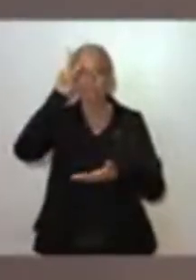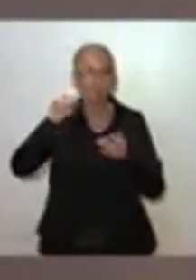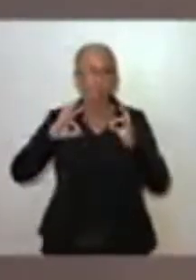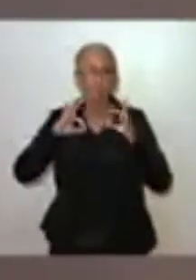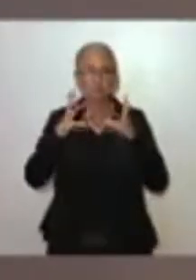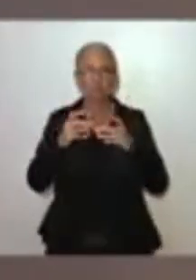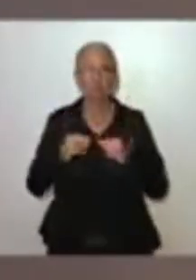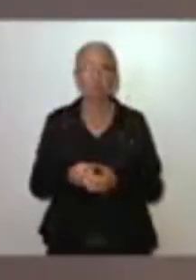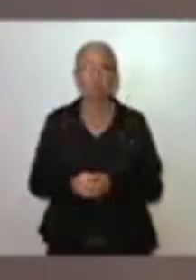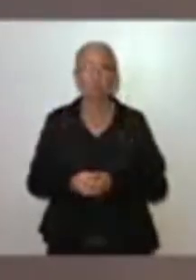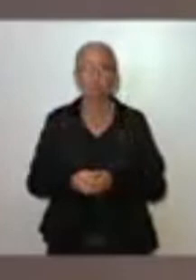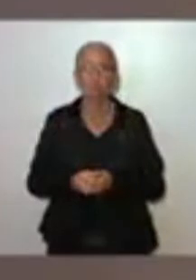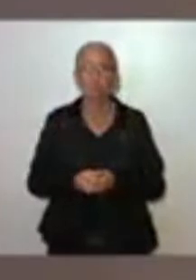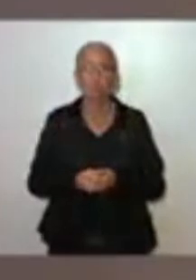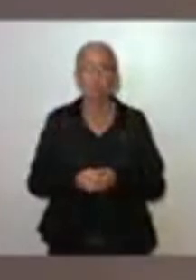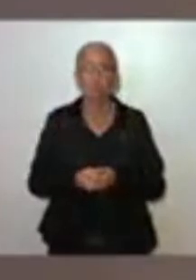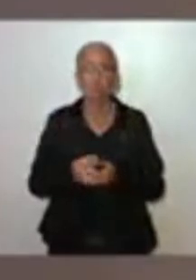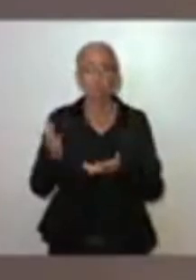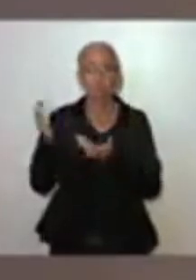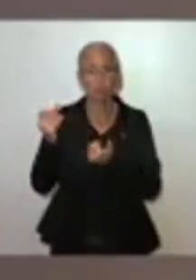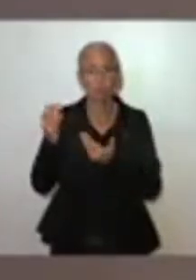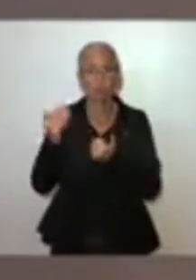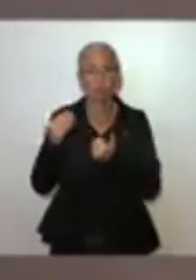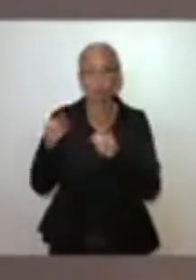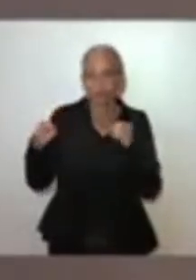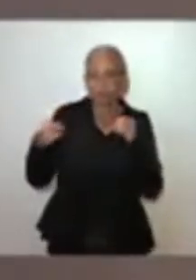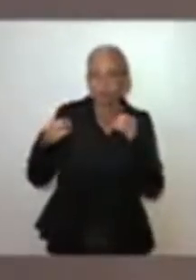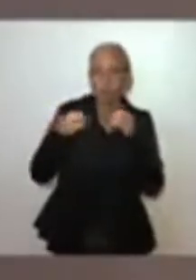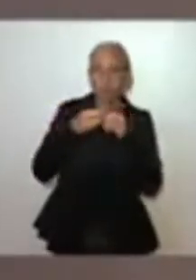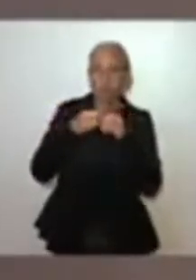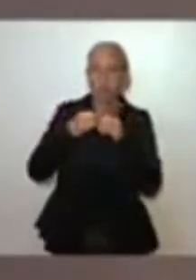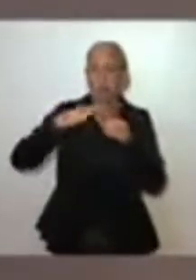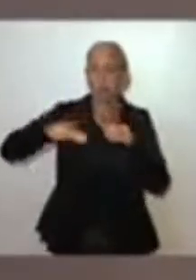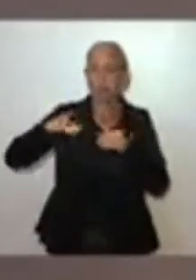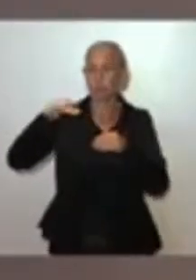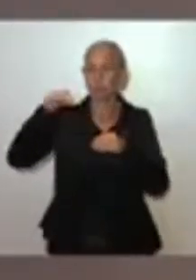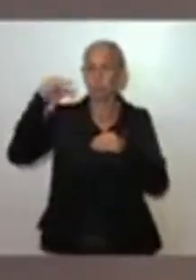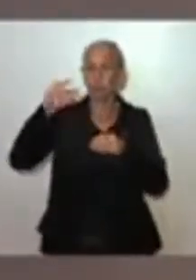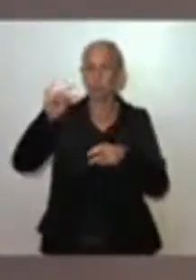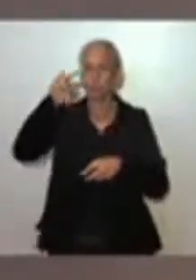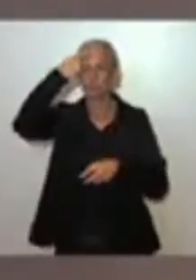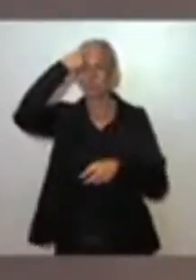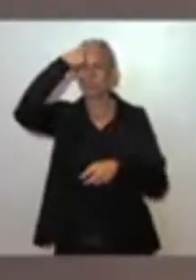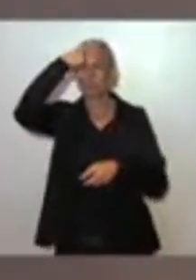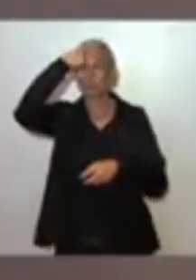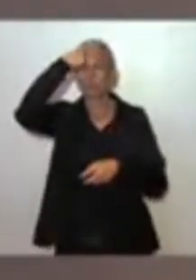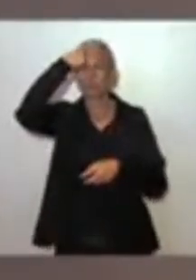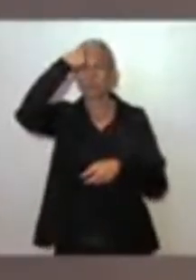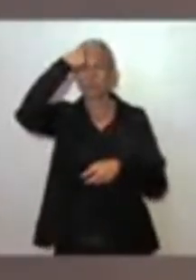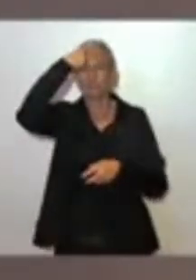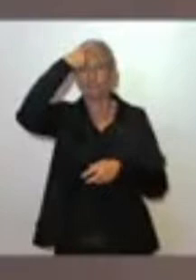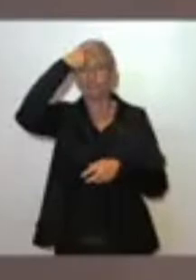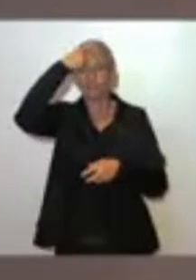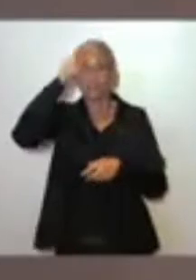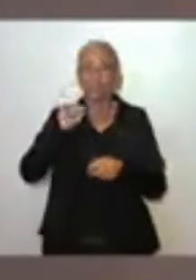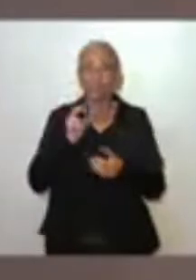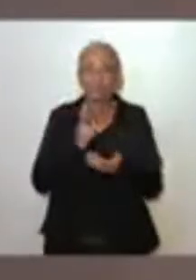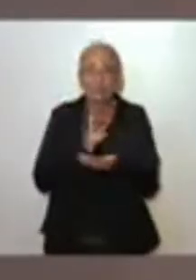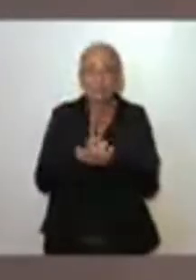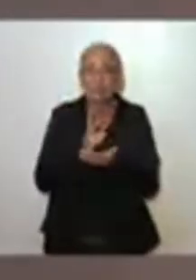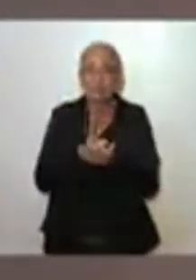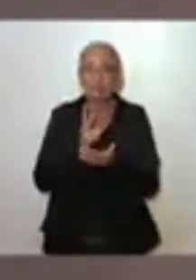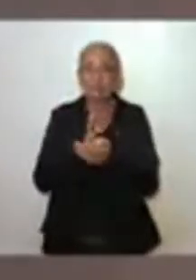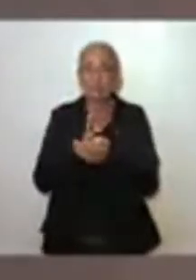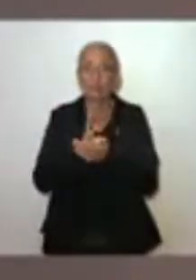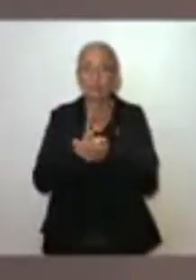e vocês estão se aproximando da vida adulta no momento complexo E extremamente